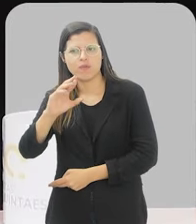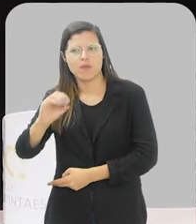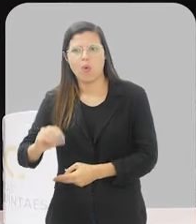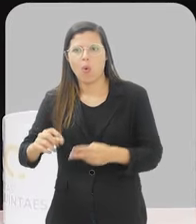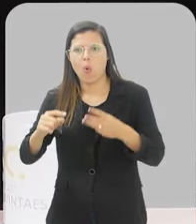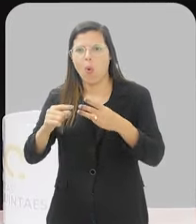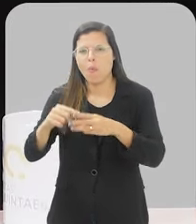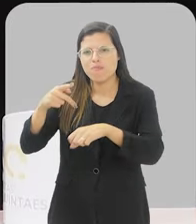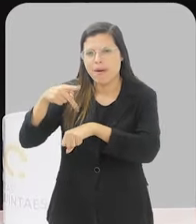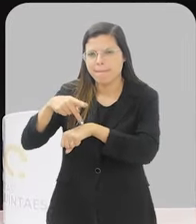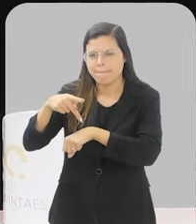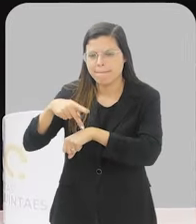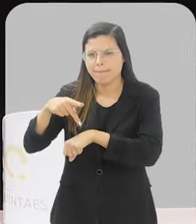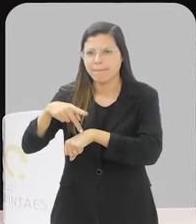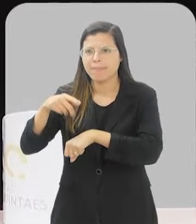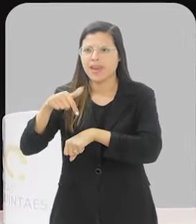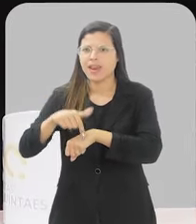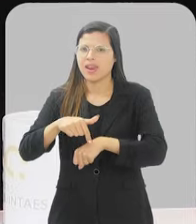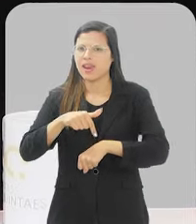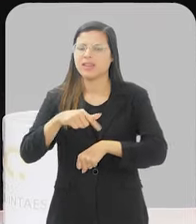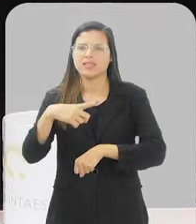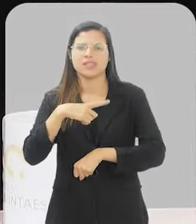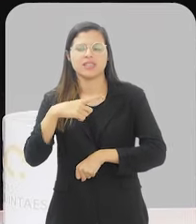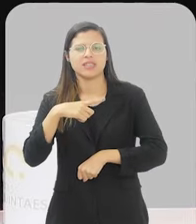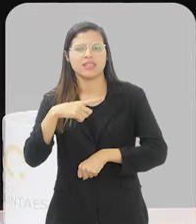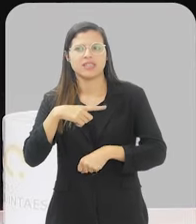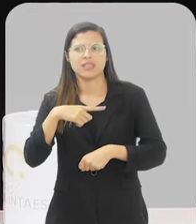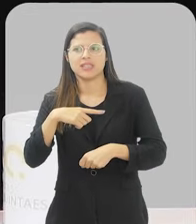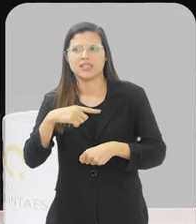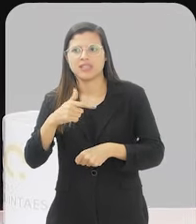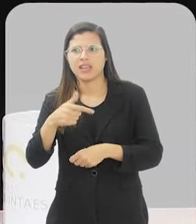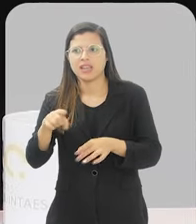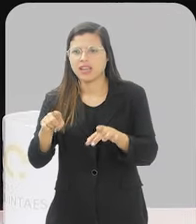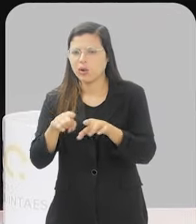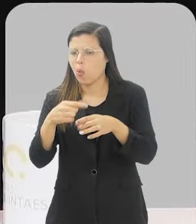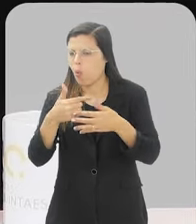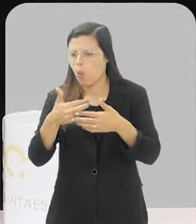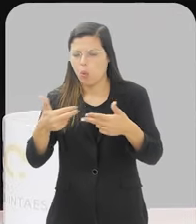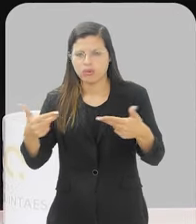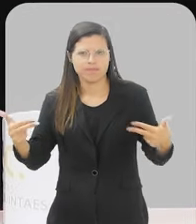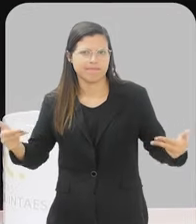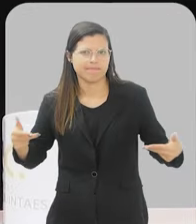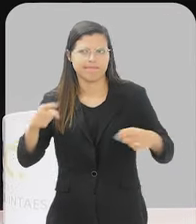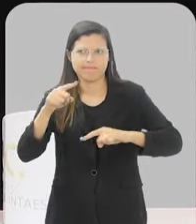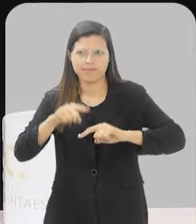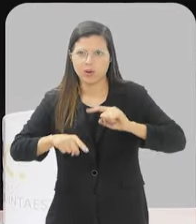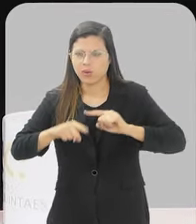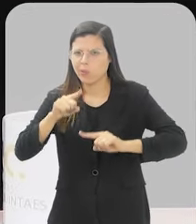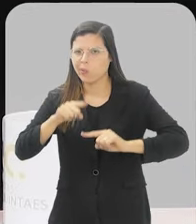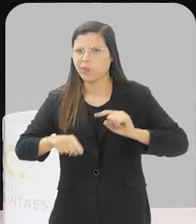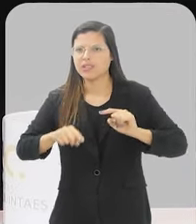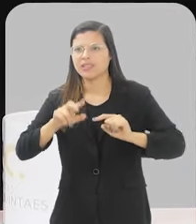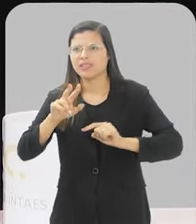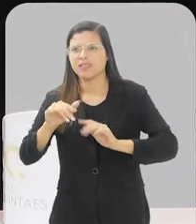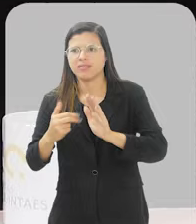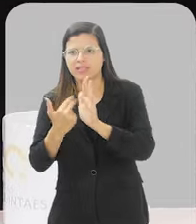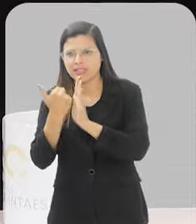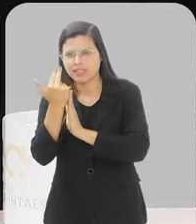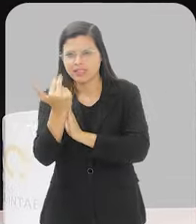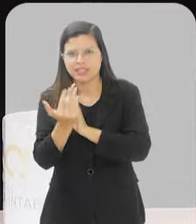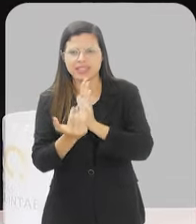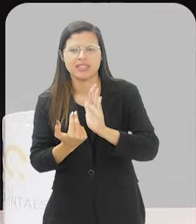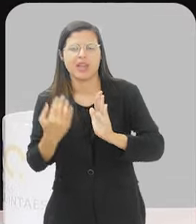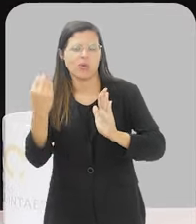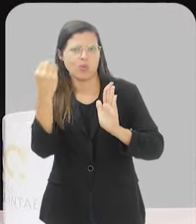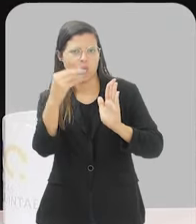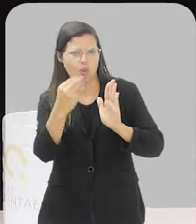costurado vem uma pedra, que uma pedra que é contornada com fio de pérola, que é contornado com fio de strass, que aí vem no paetê, vai para o